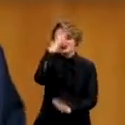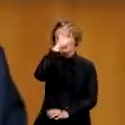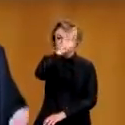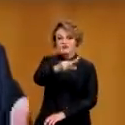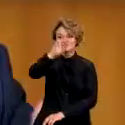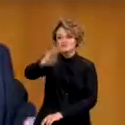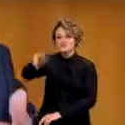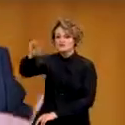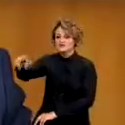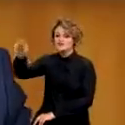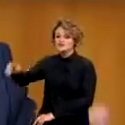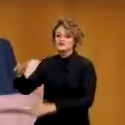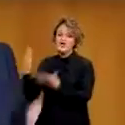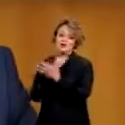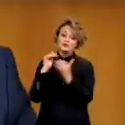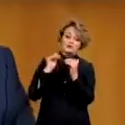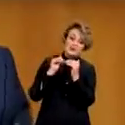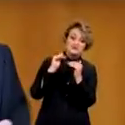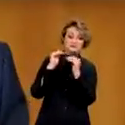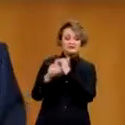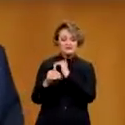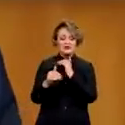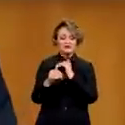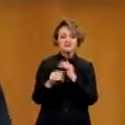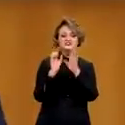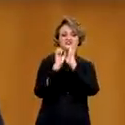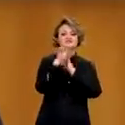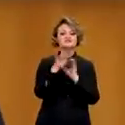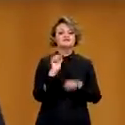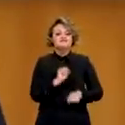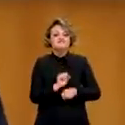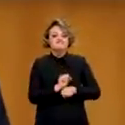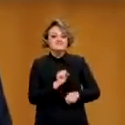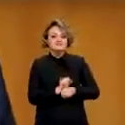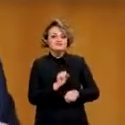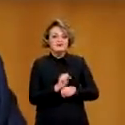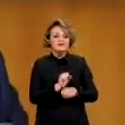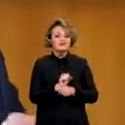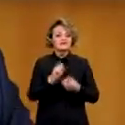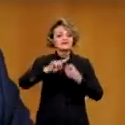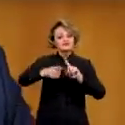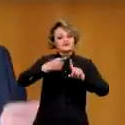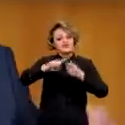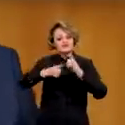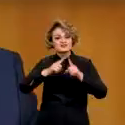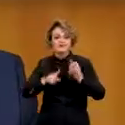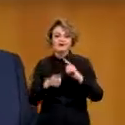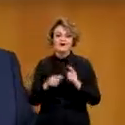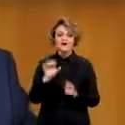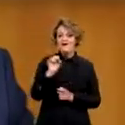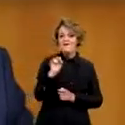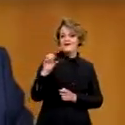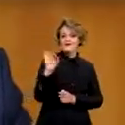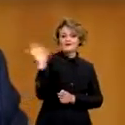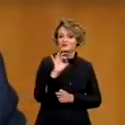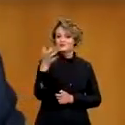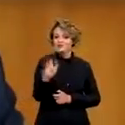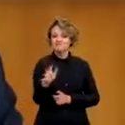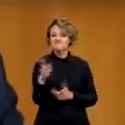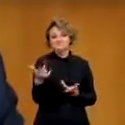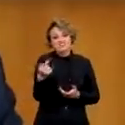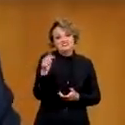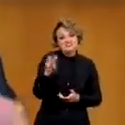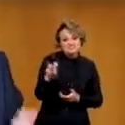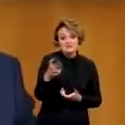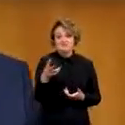diferente, alguns pensam iguais, outros pensam diferente, e é normal que você negocie, ou seja, o cara não quer 80%, o cara quer 75%, o